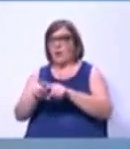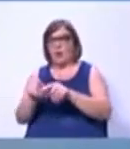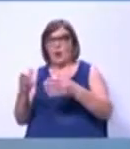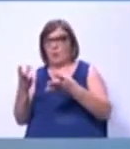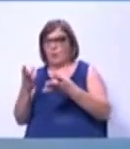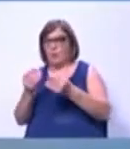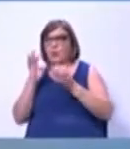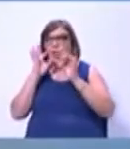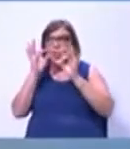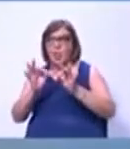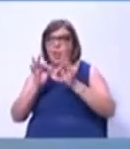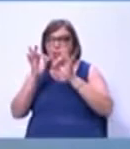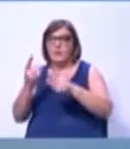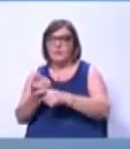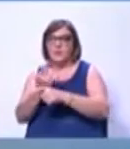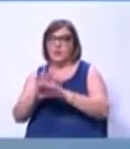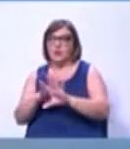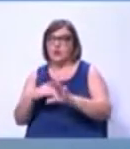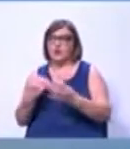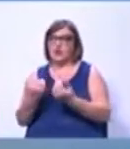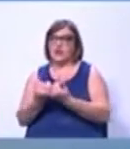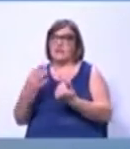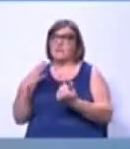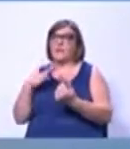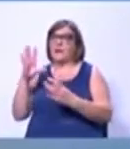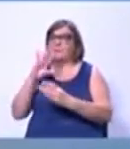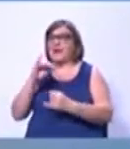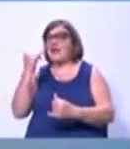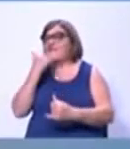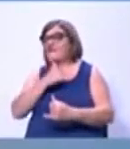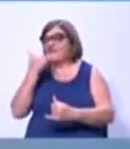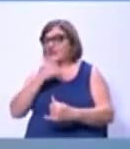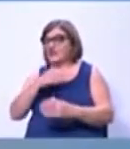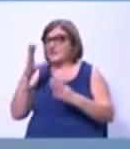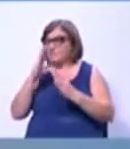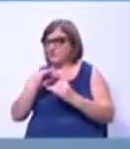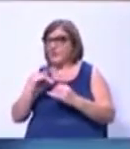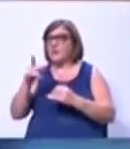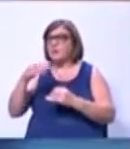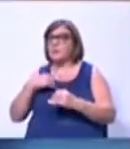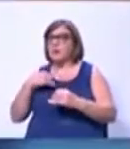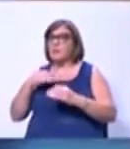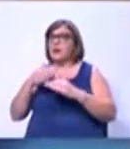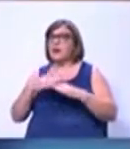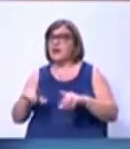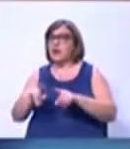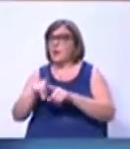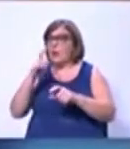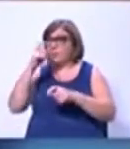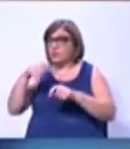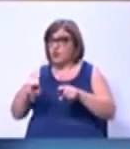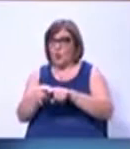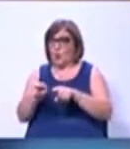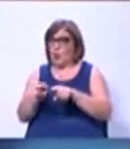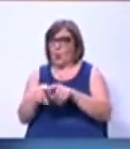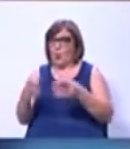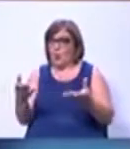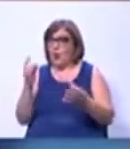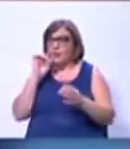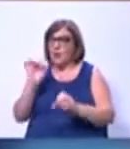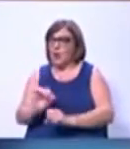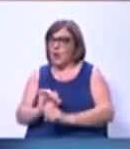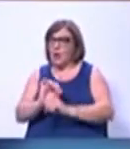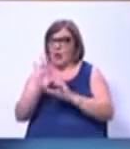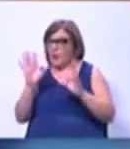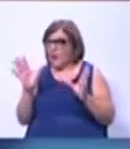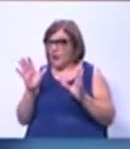bastante a uma sociedade, não é? Que se quer... Sim. Mais feliz e mais e saudável. E é uma criança, e mesmo a e nível é o indivíduo, indivíduo si, não é? Não é? Claro, claro, sem dúvida.